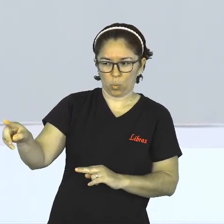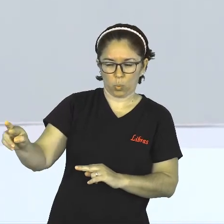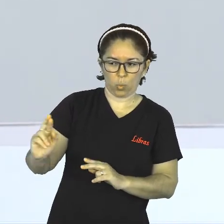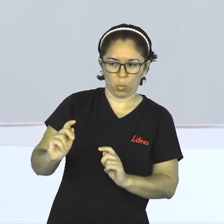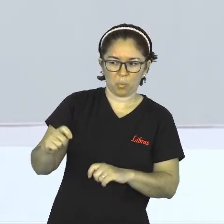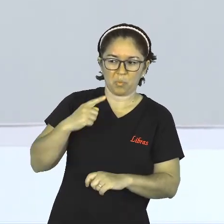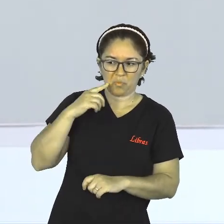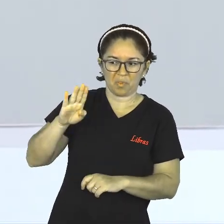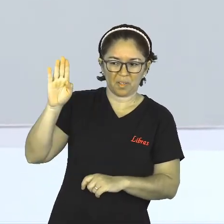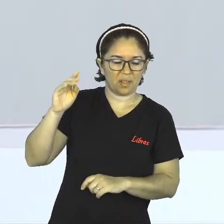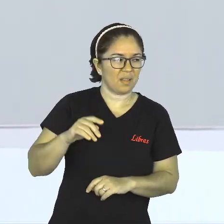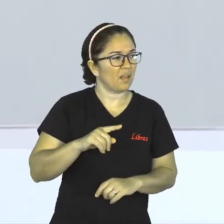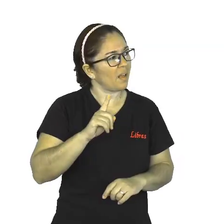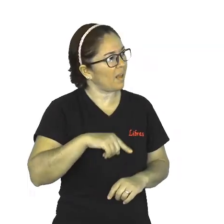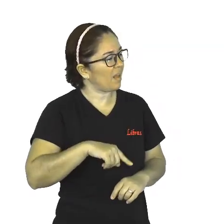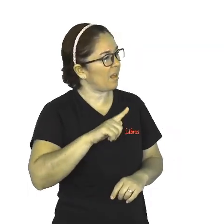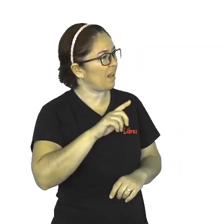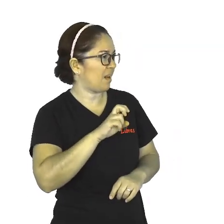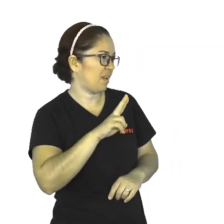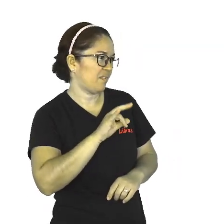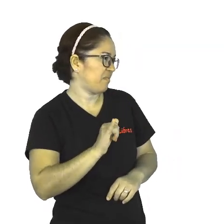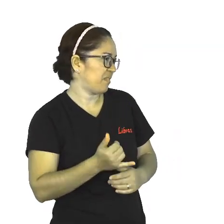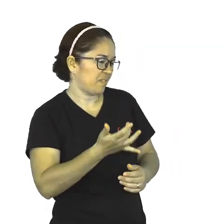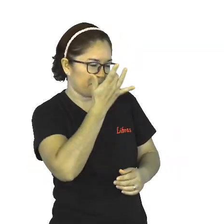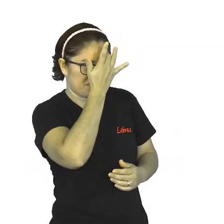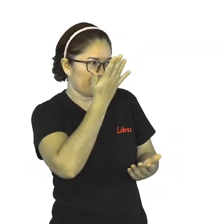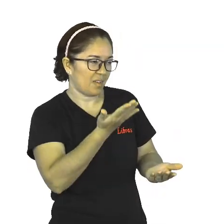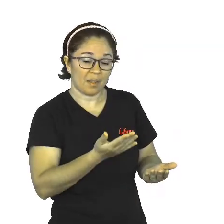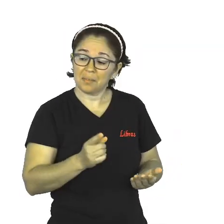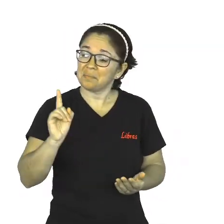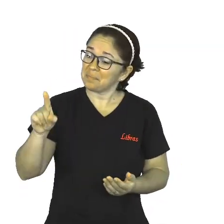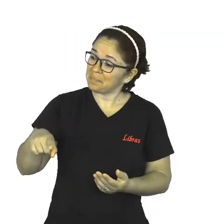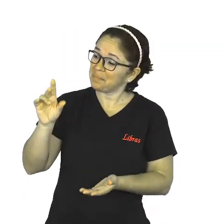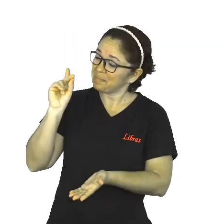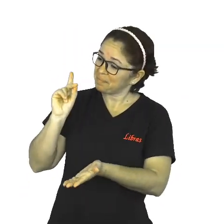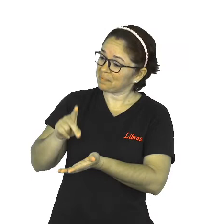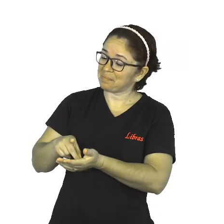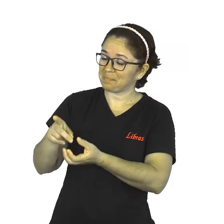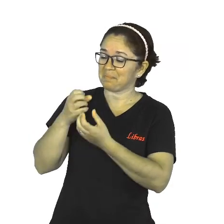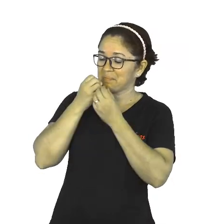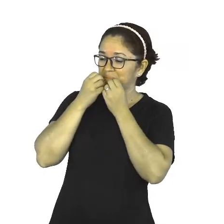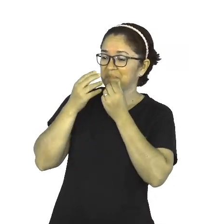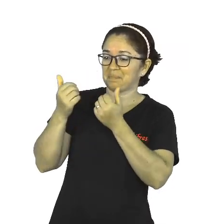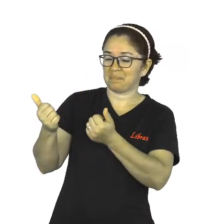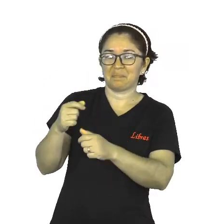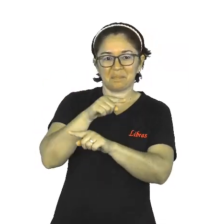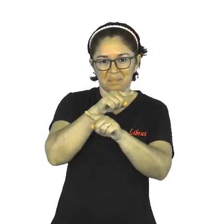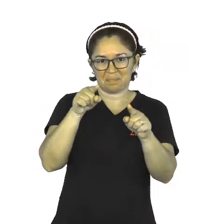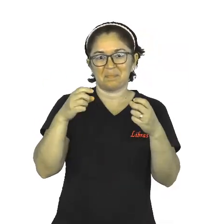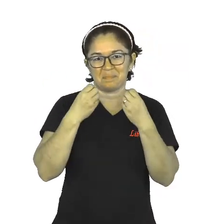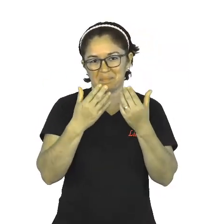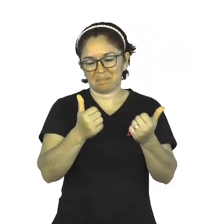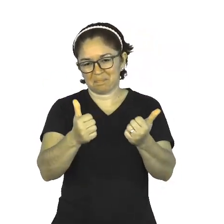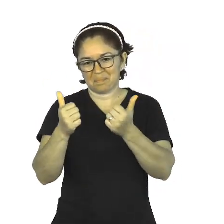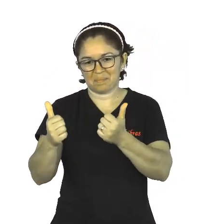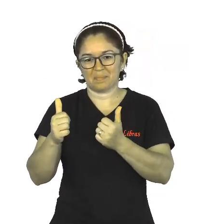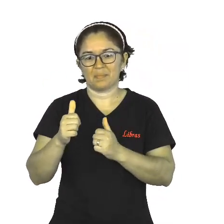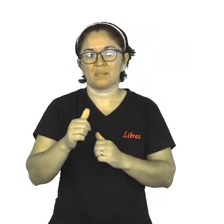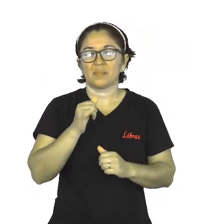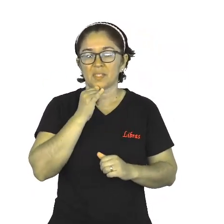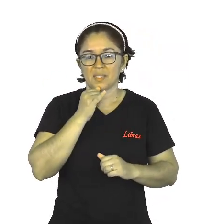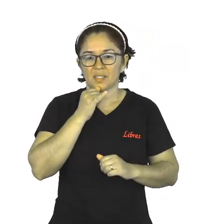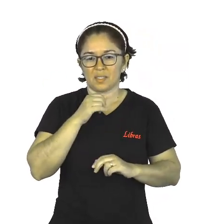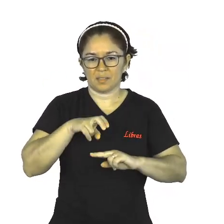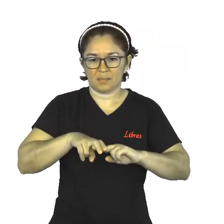Aline, é claro que é o Levi. Isso mesmo, Malu. Muito bem, crianças. O Levi está sentado